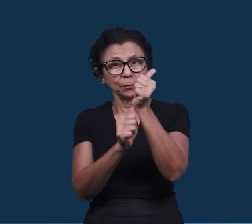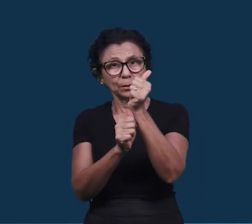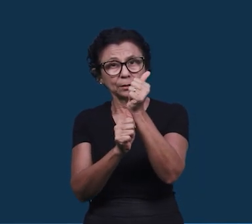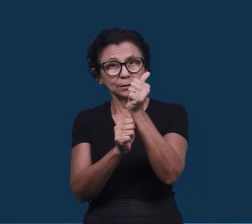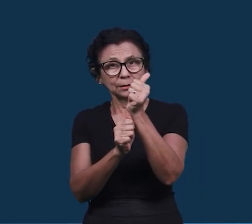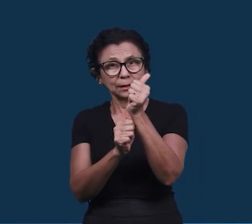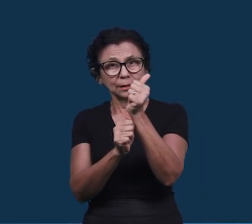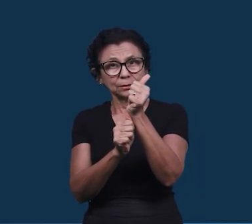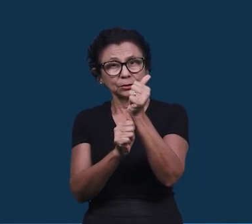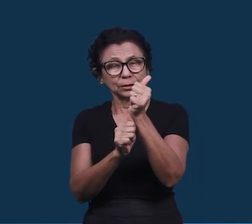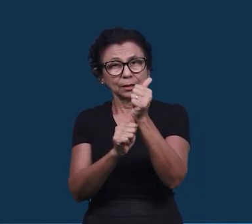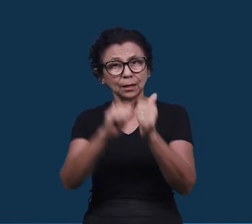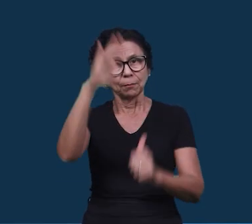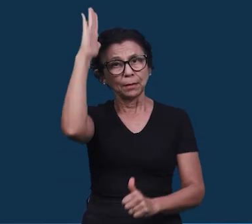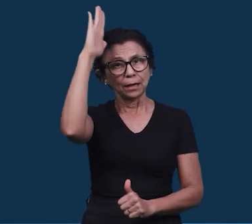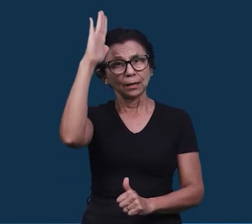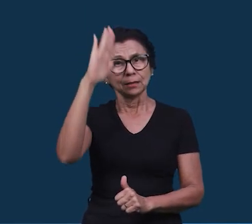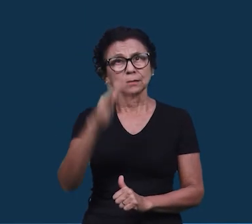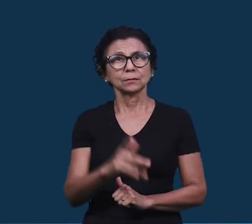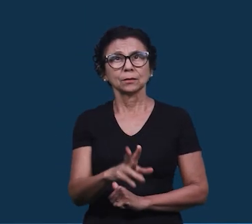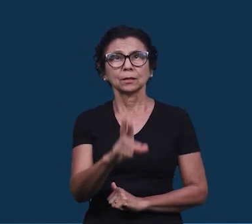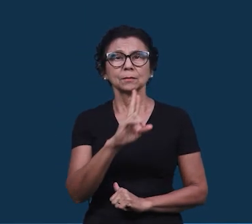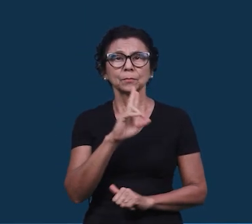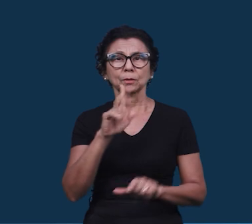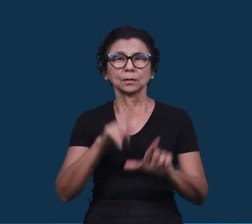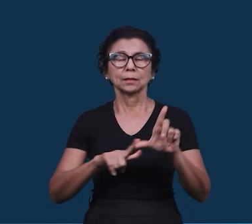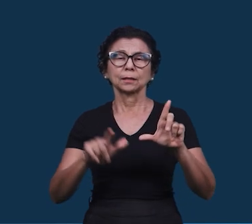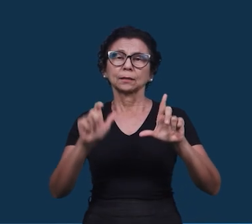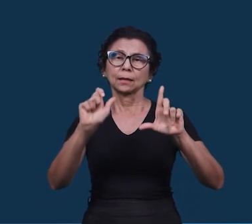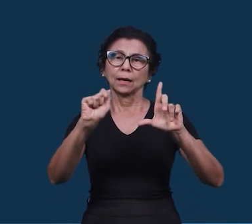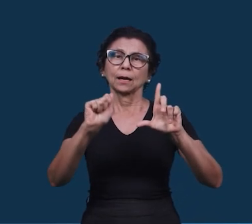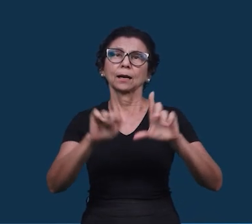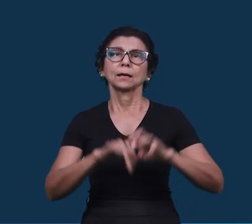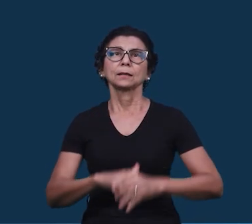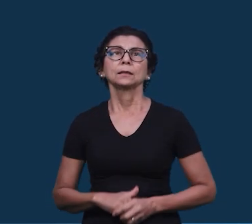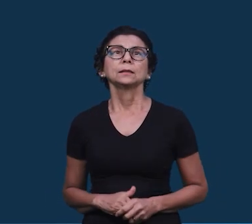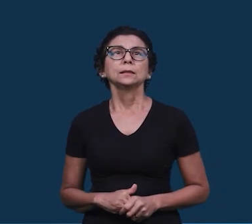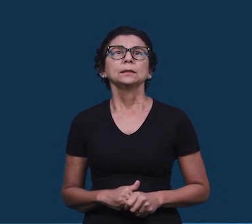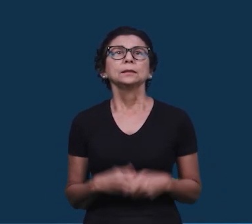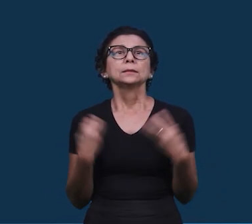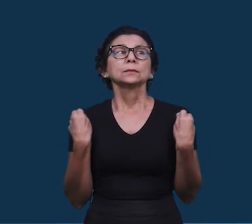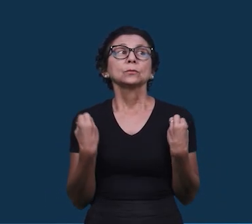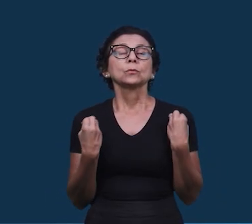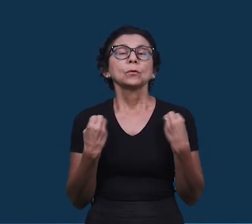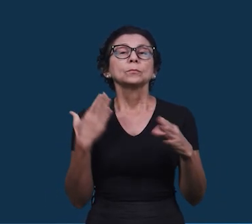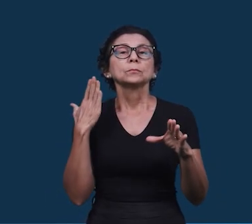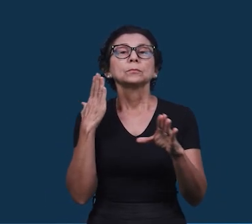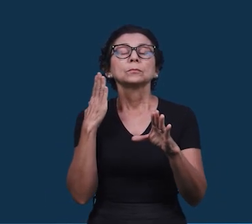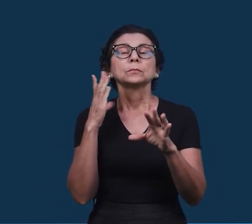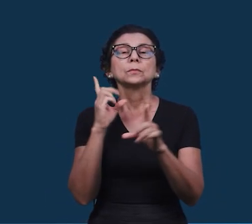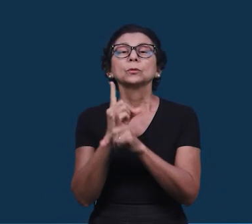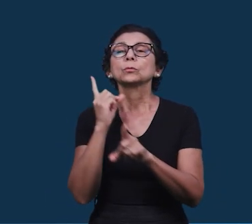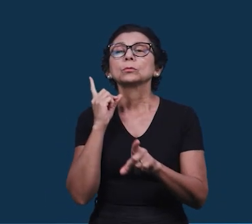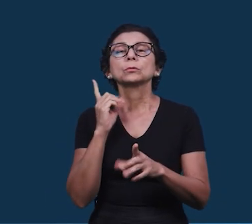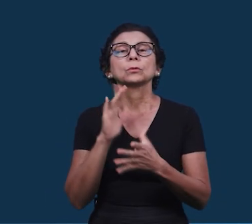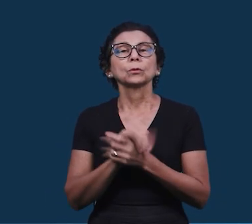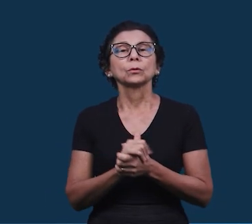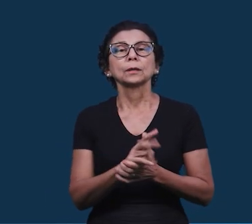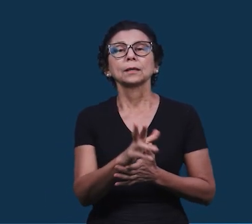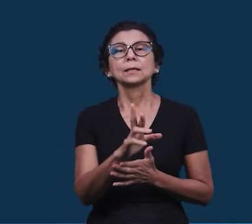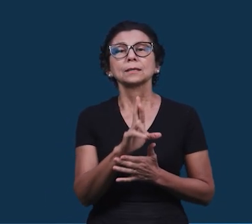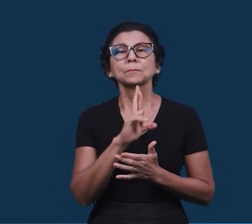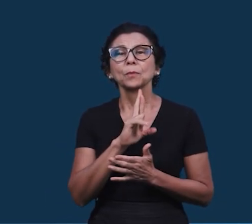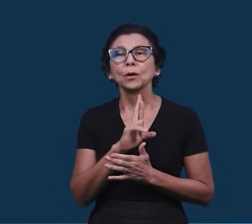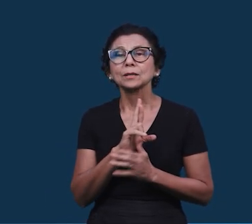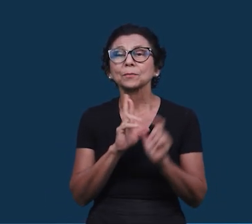é elevada. Portanto, a resposta é a letra A. Então, como é que você chegou na letra A? Porque ele citou a